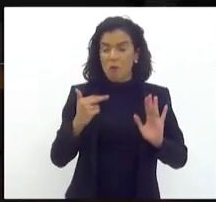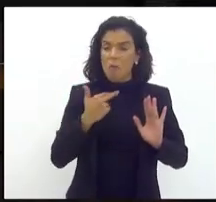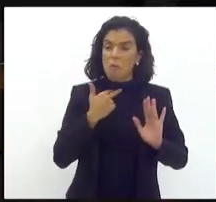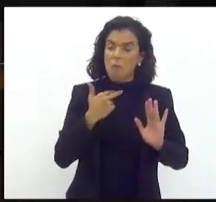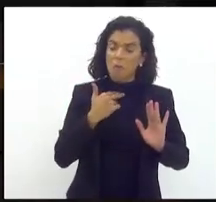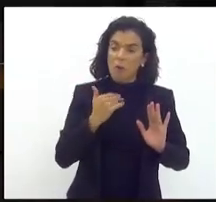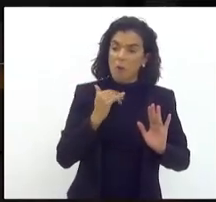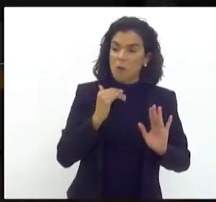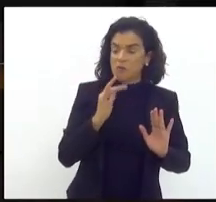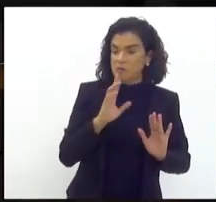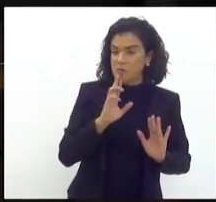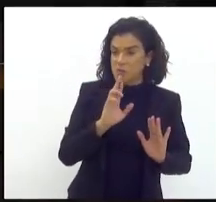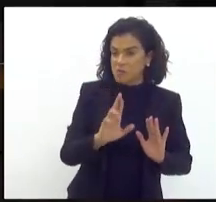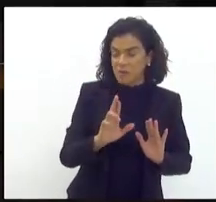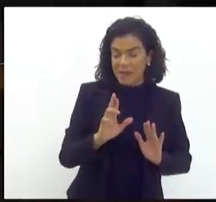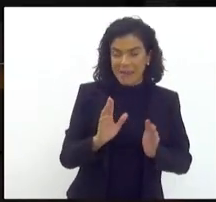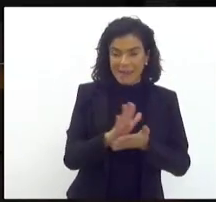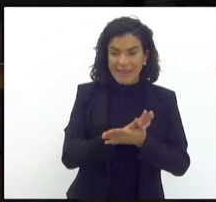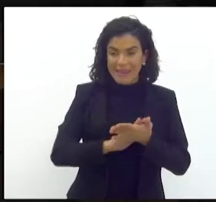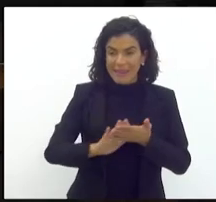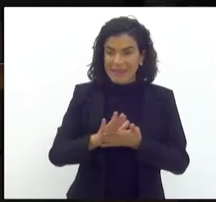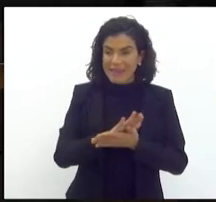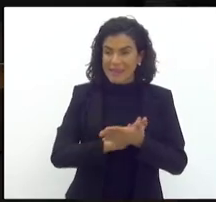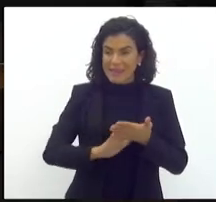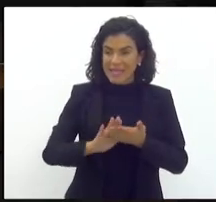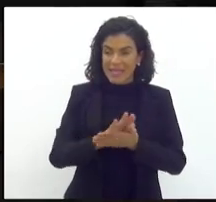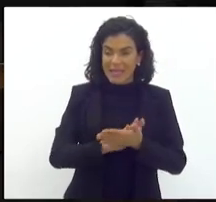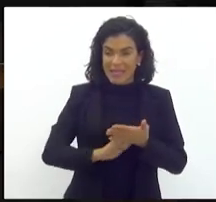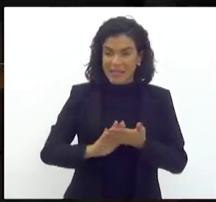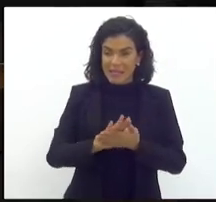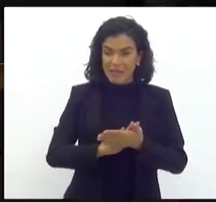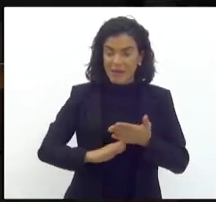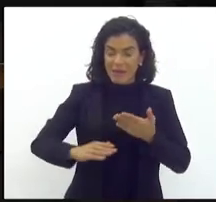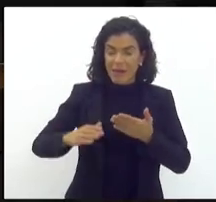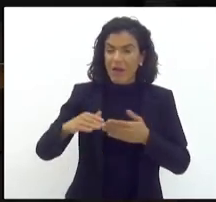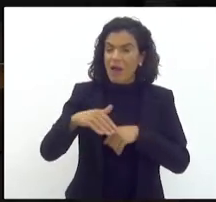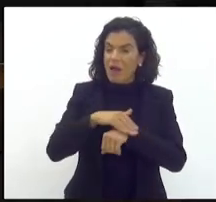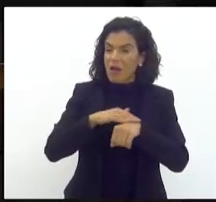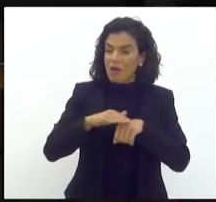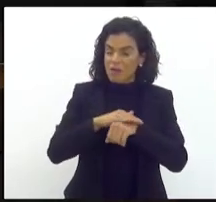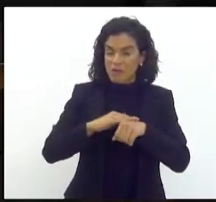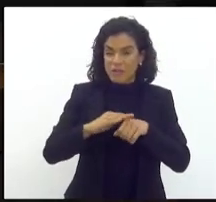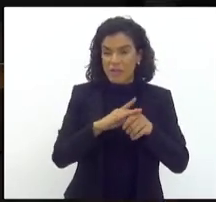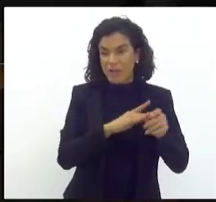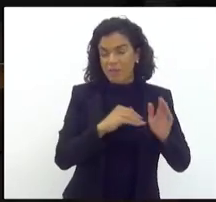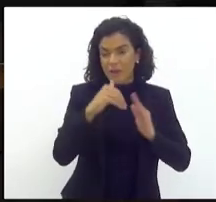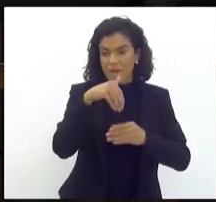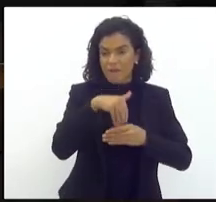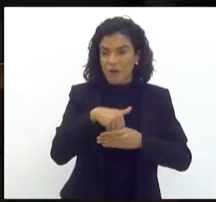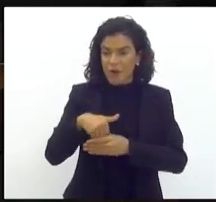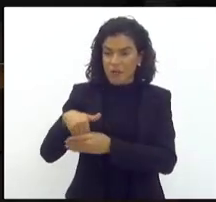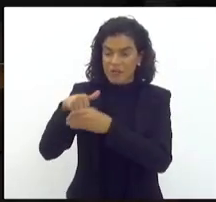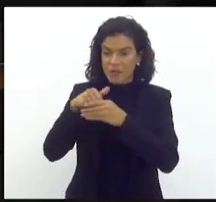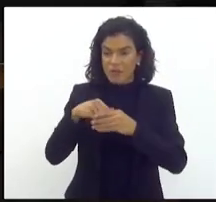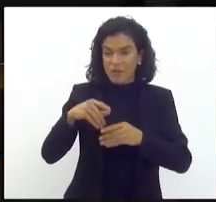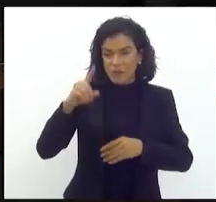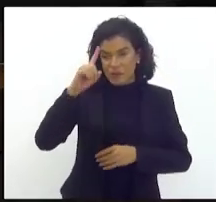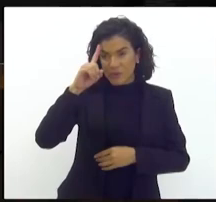da palavra nada mais a venda a tratar na ordem do dia passar